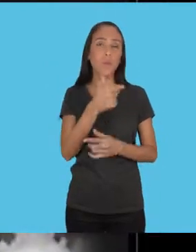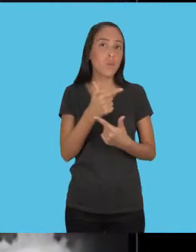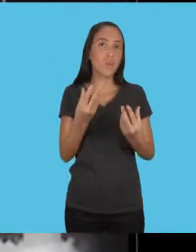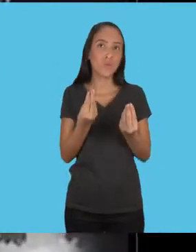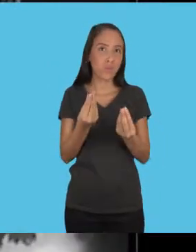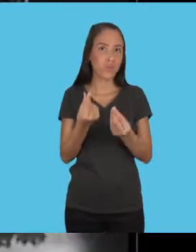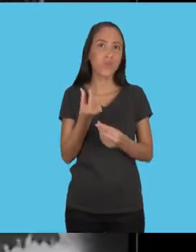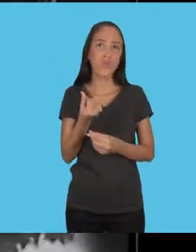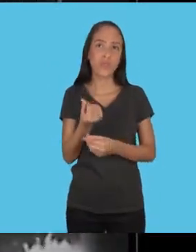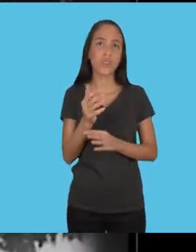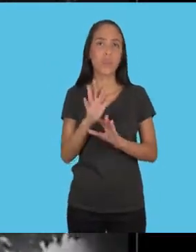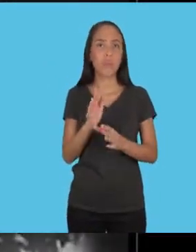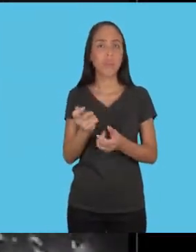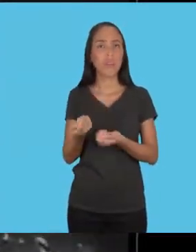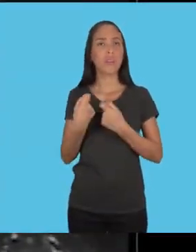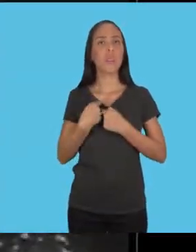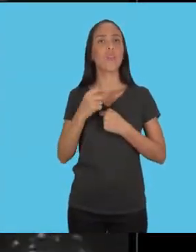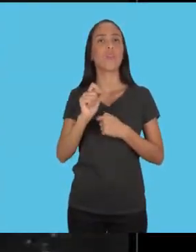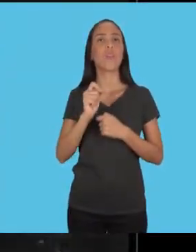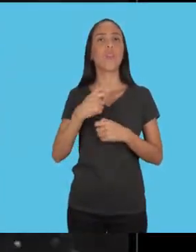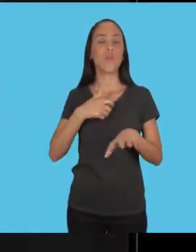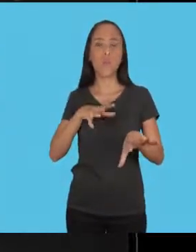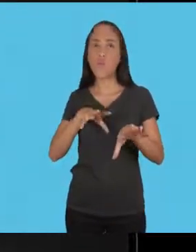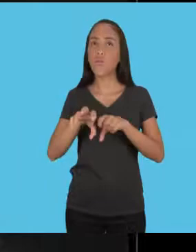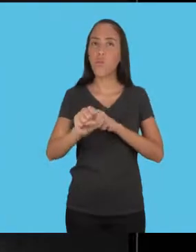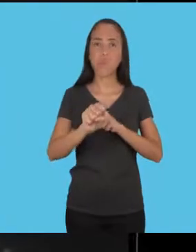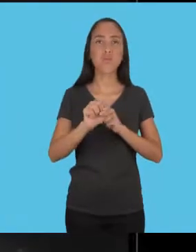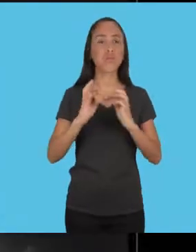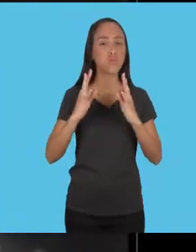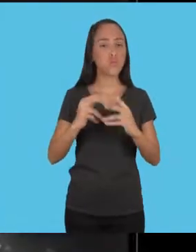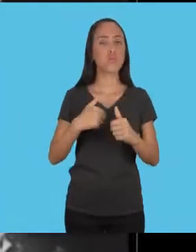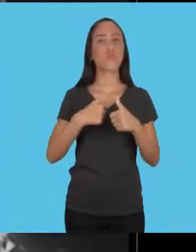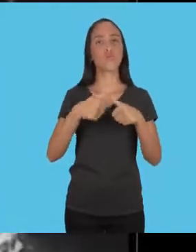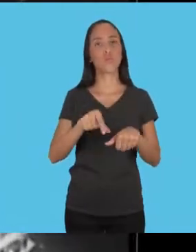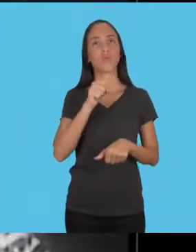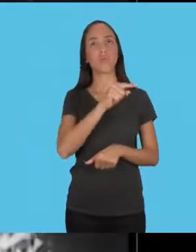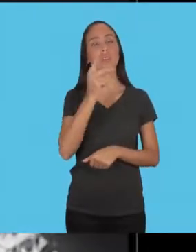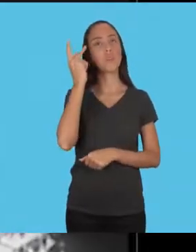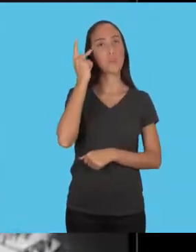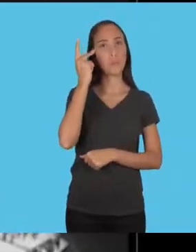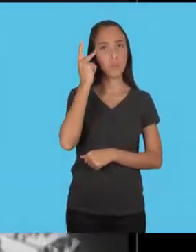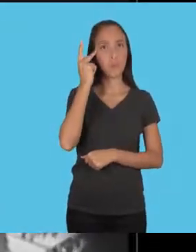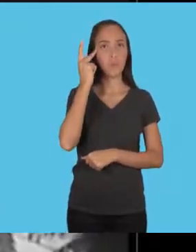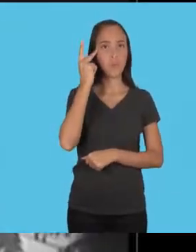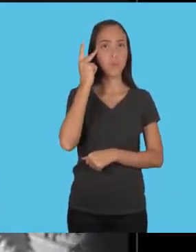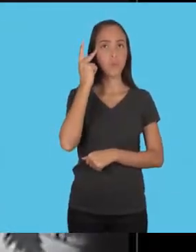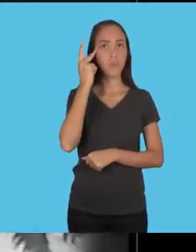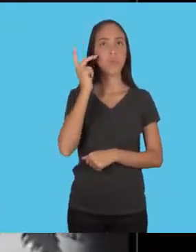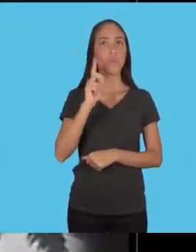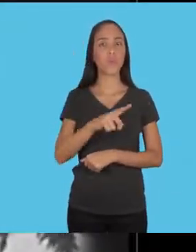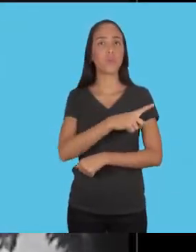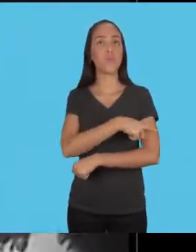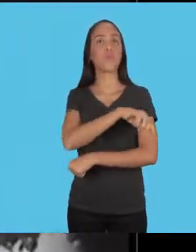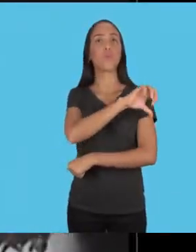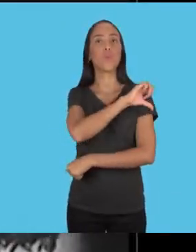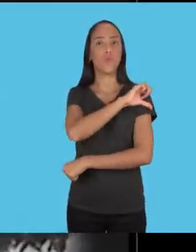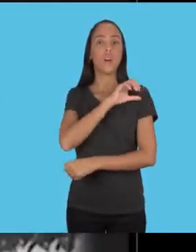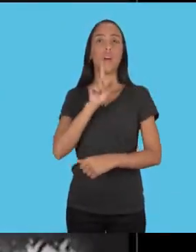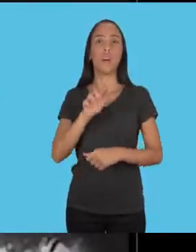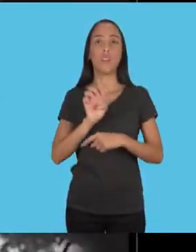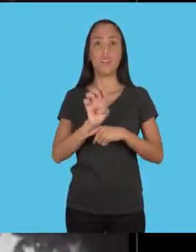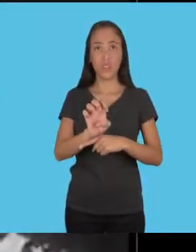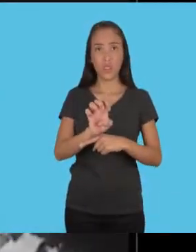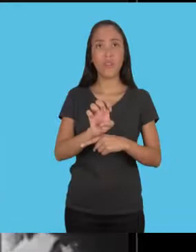recursos, isso permitiu que eu completasse toda a minha formação em São Paulo, no ginásio do